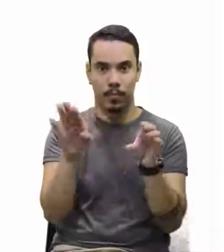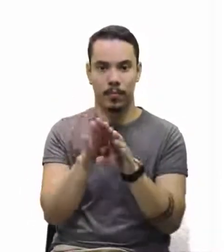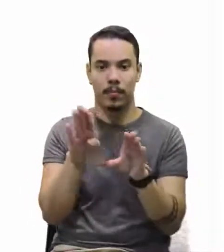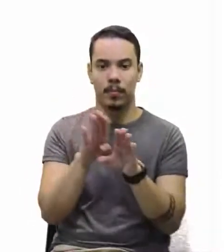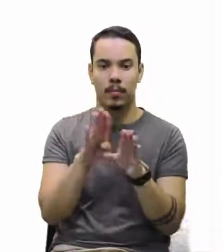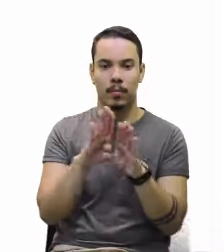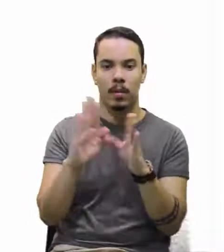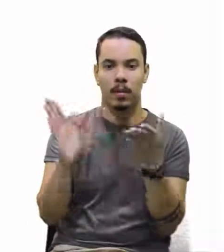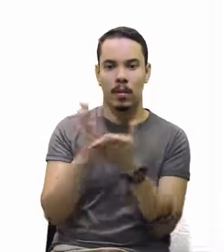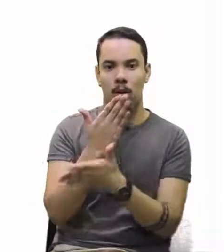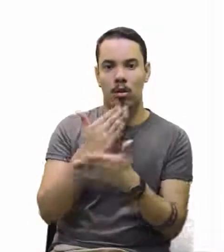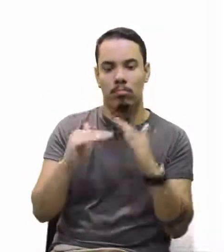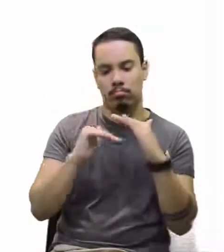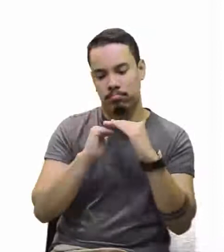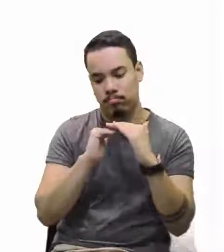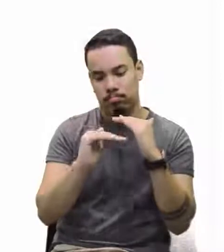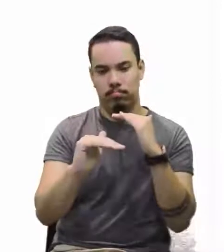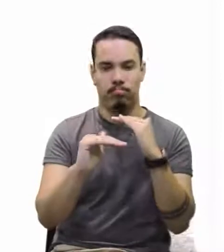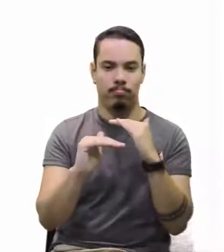baixa esterese.